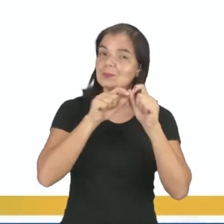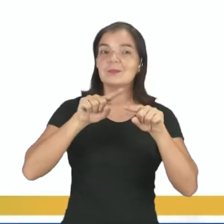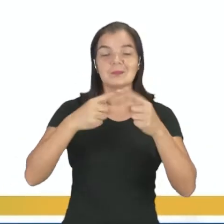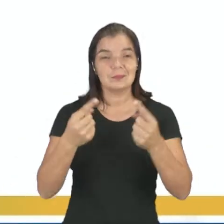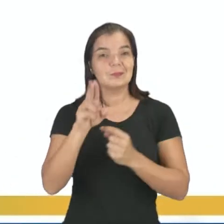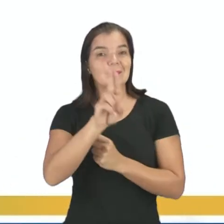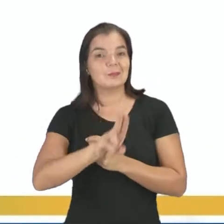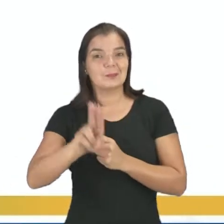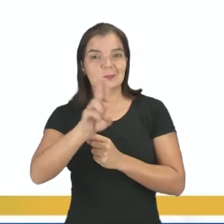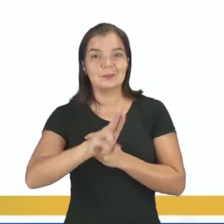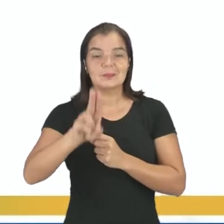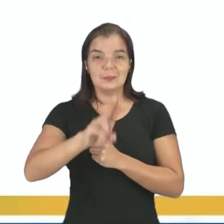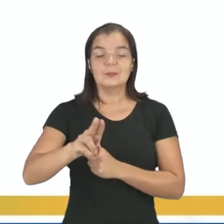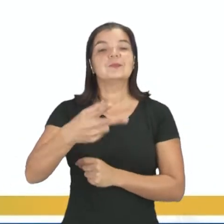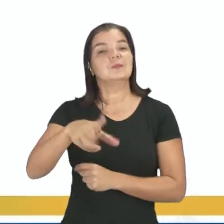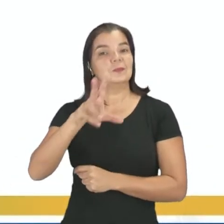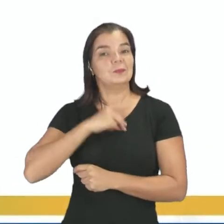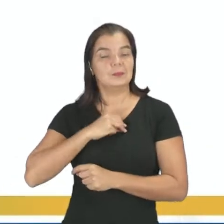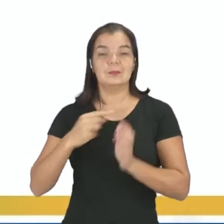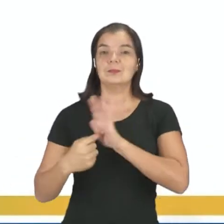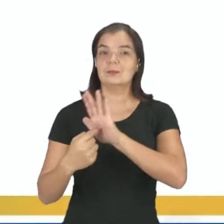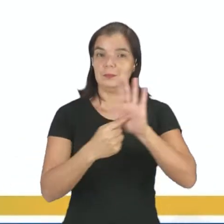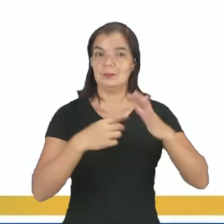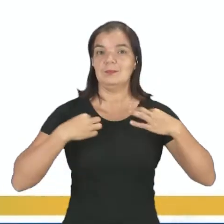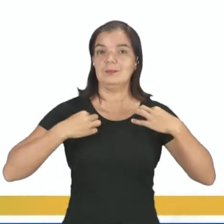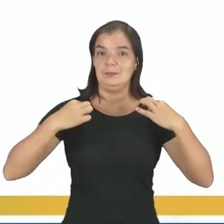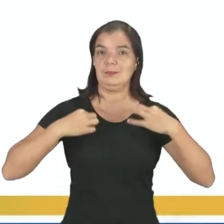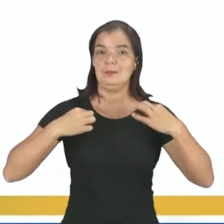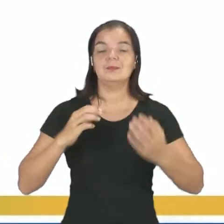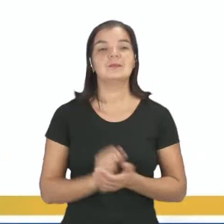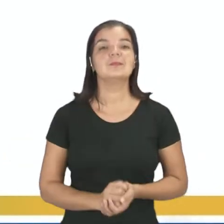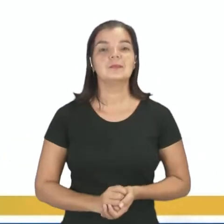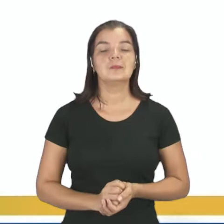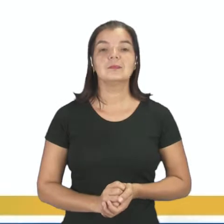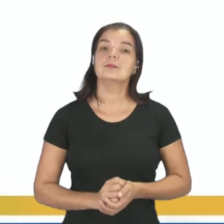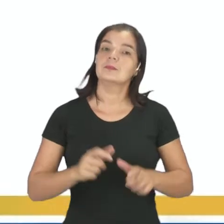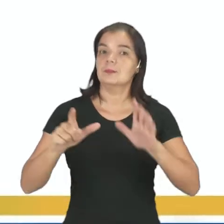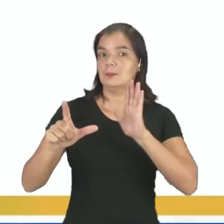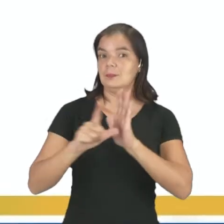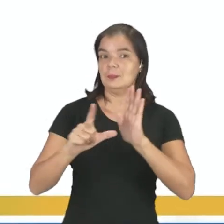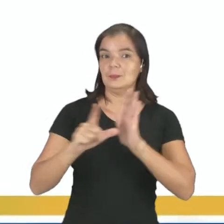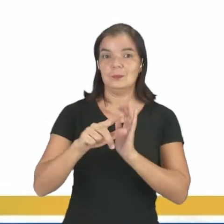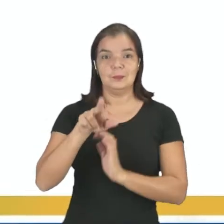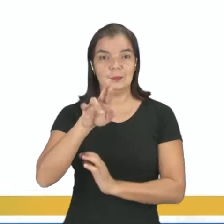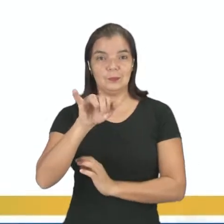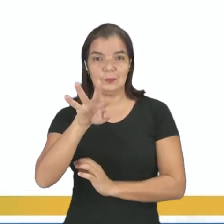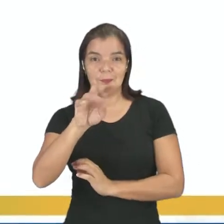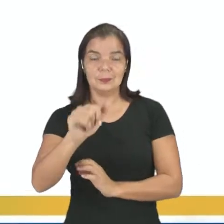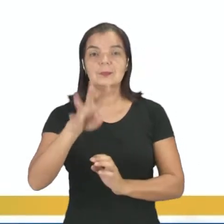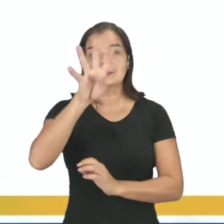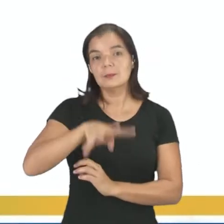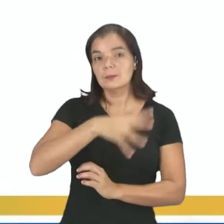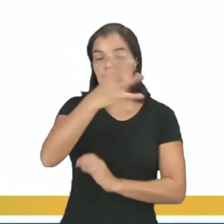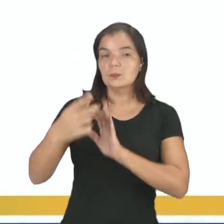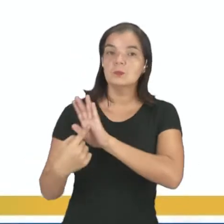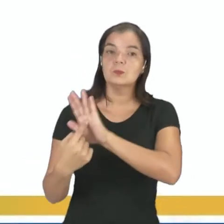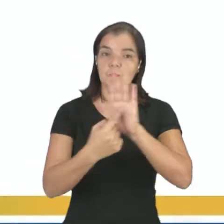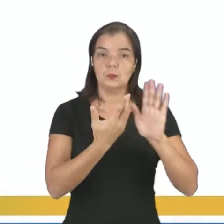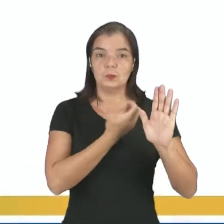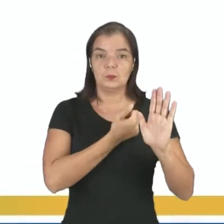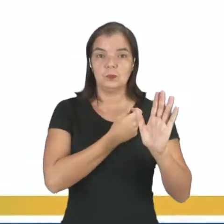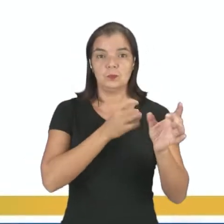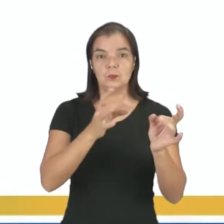termo utilizado em Portugal para representar camisa, na loja da Dona Rita. A tabela seguinte ilustra o número